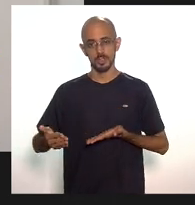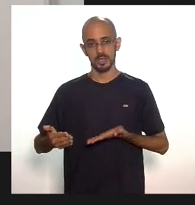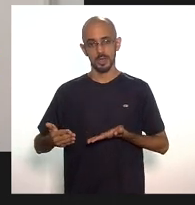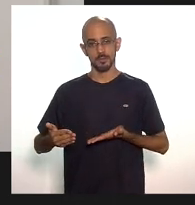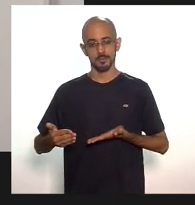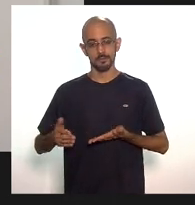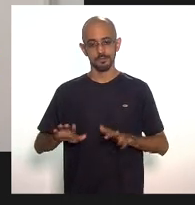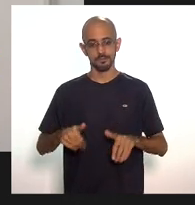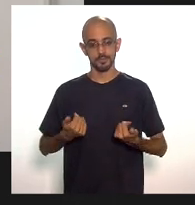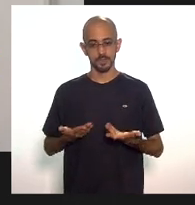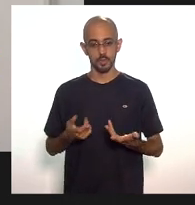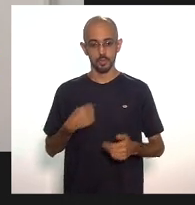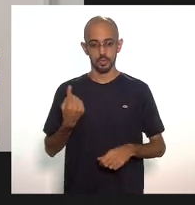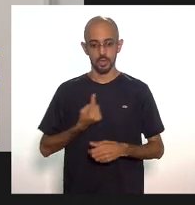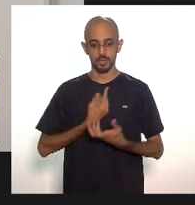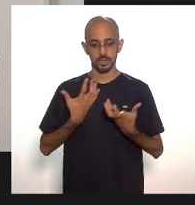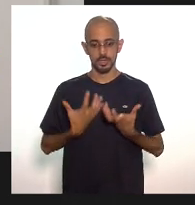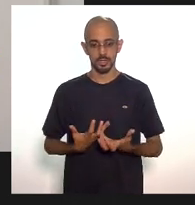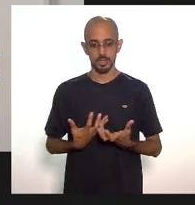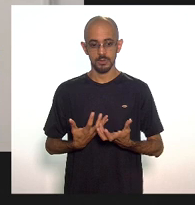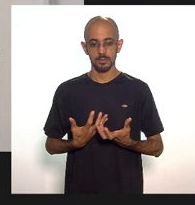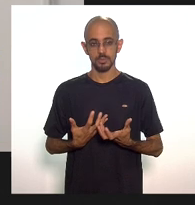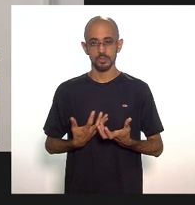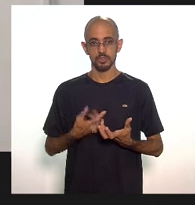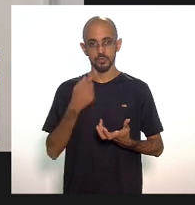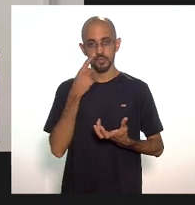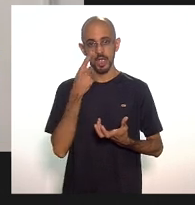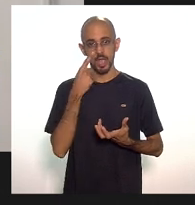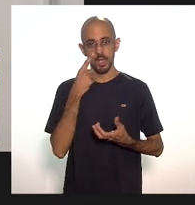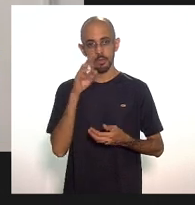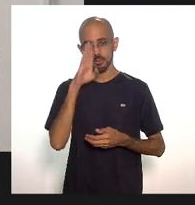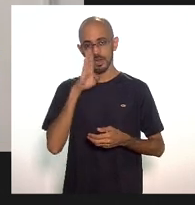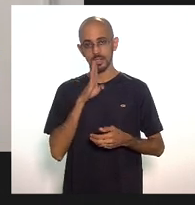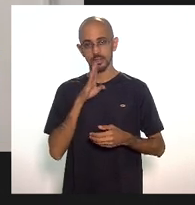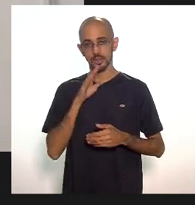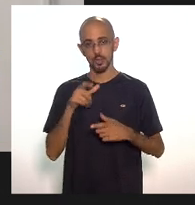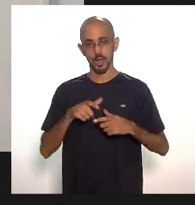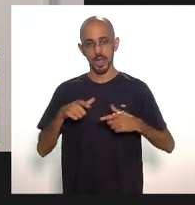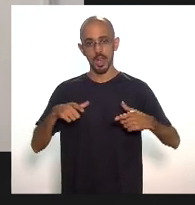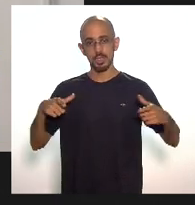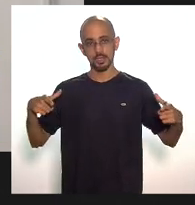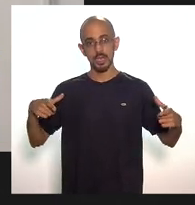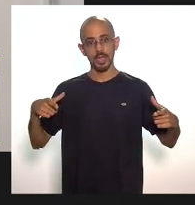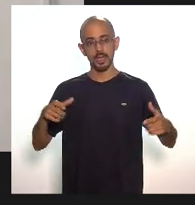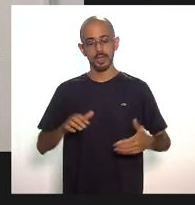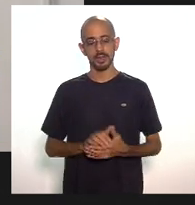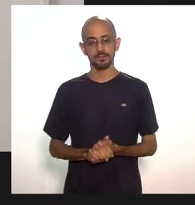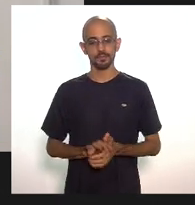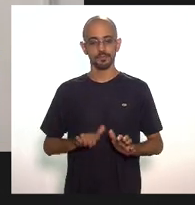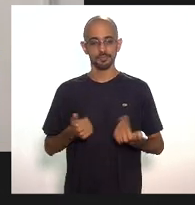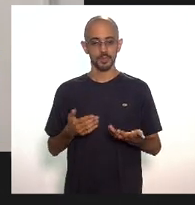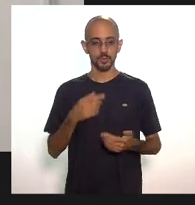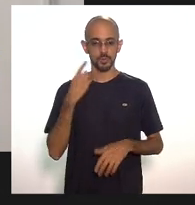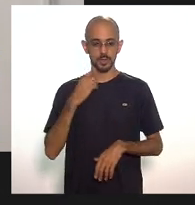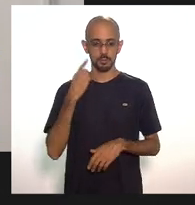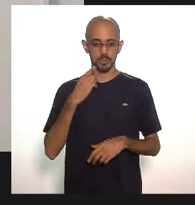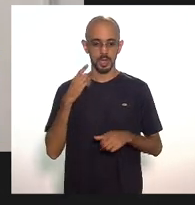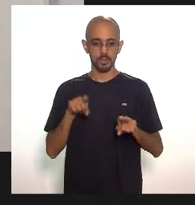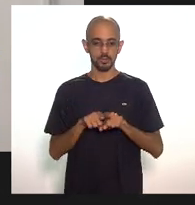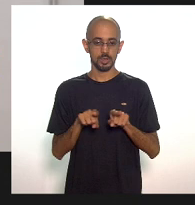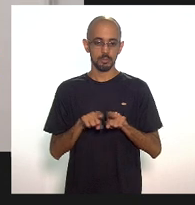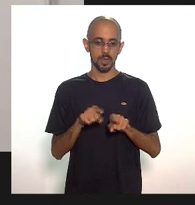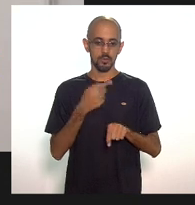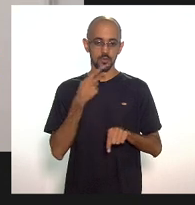queremos ver o Brasil efetivamente crescendo. Né? O deputado também colocou a preocupação